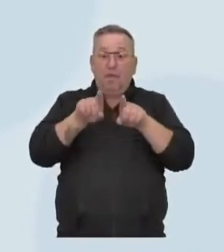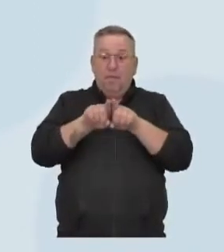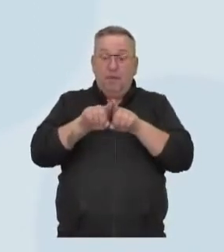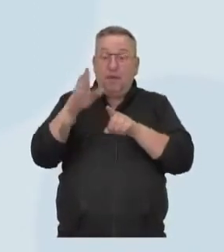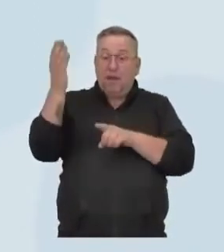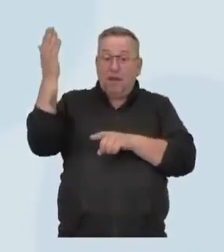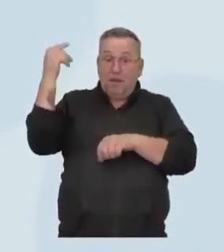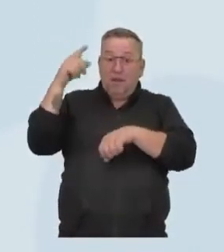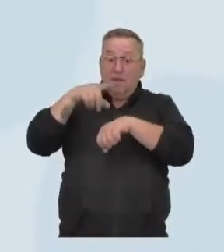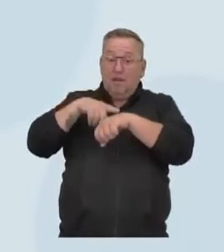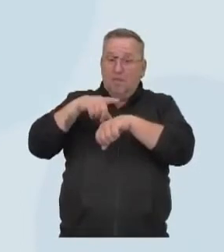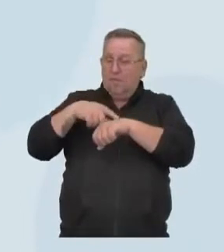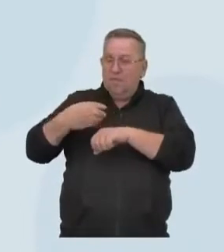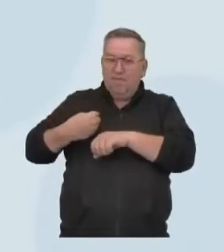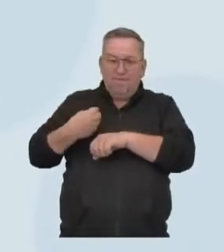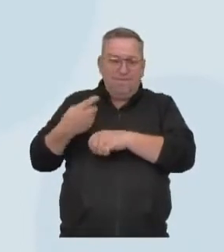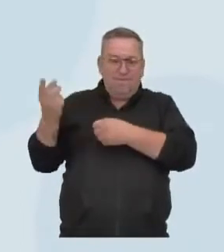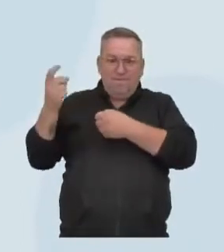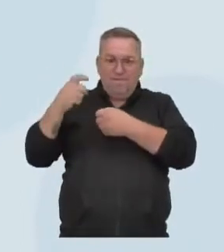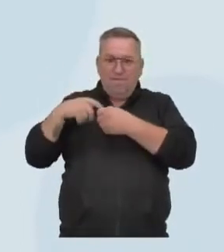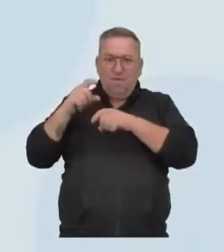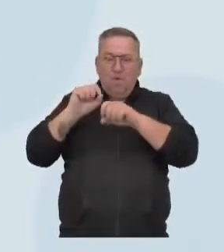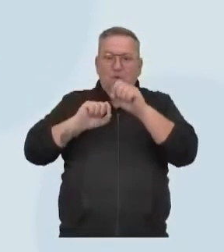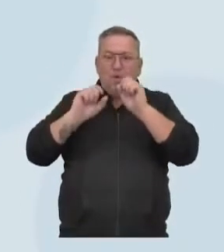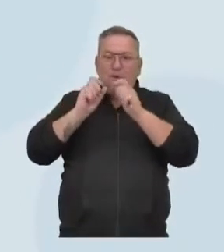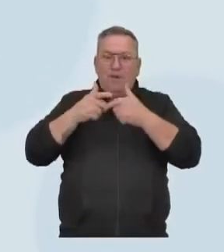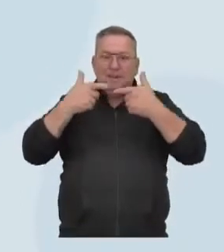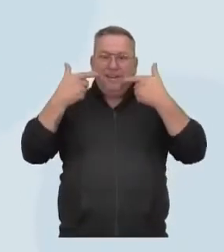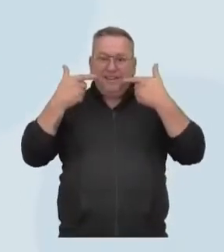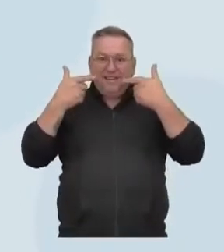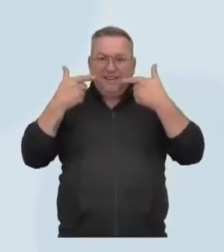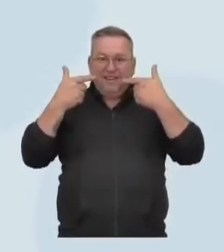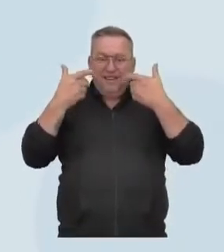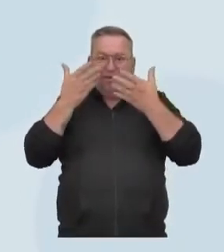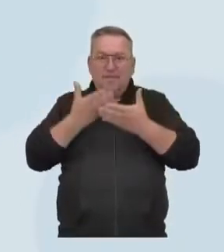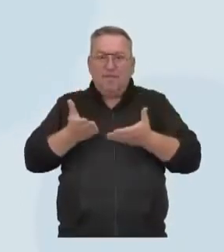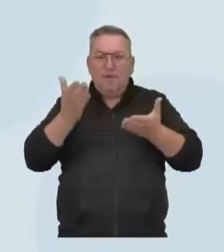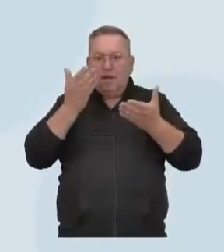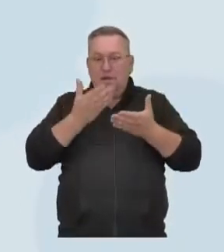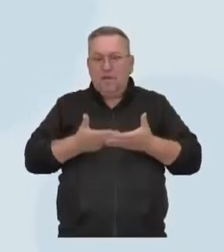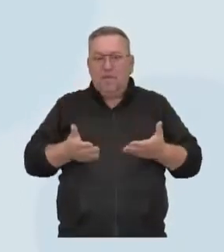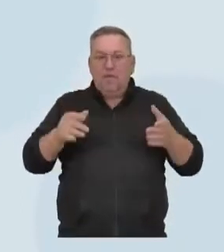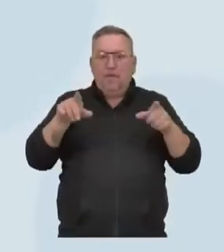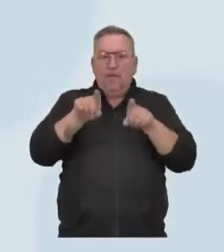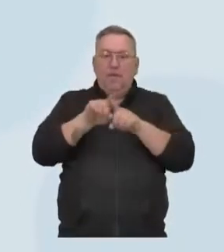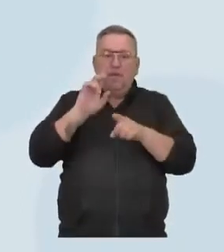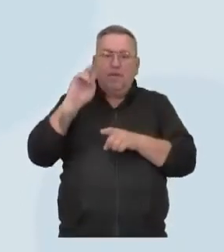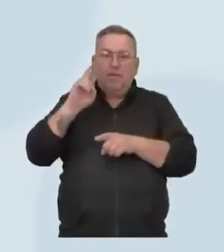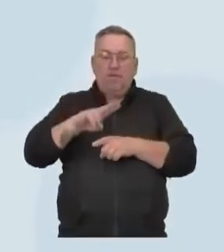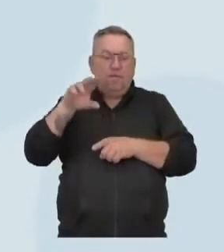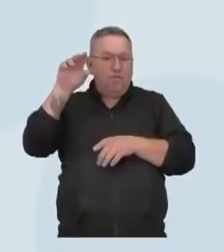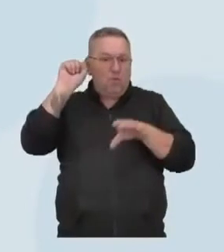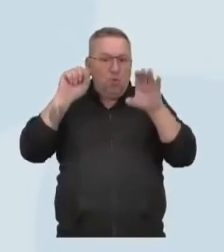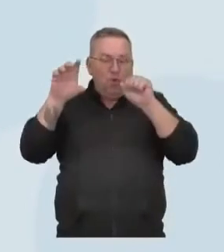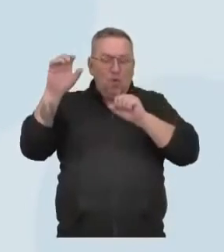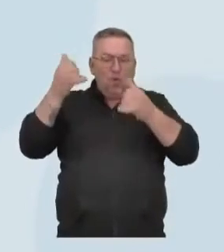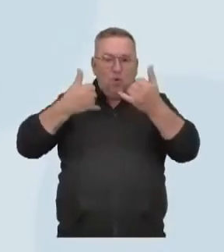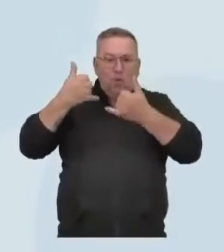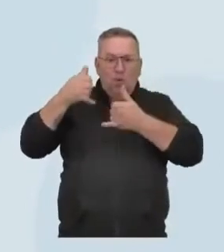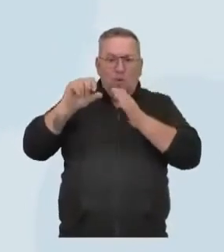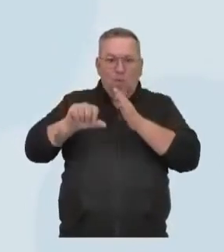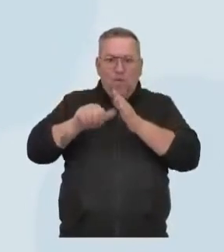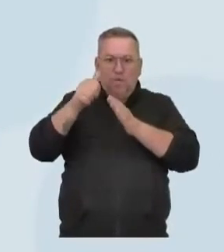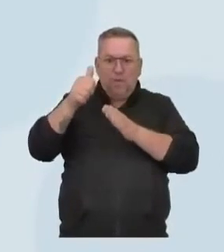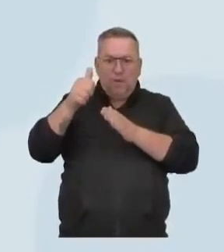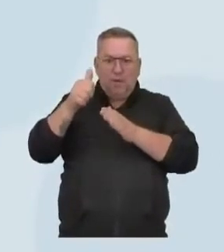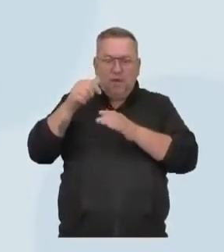tempo, não havia jornais, e o que se ouvia e se contava ia de boca em boca, de ouvido para ouvido. O primeiro jornal